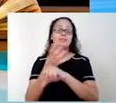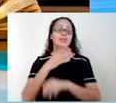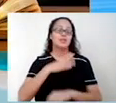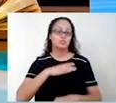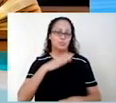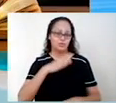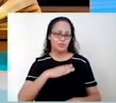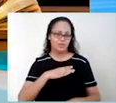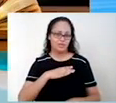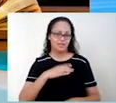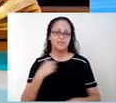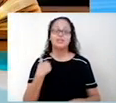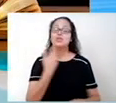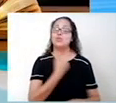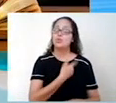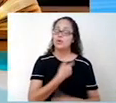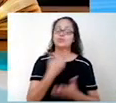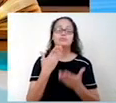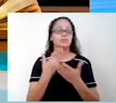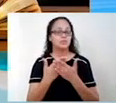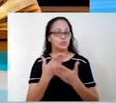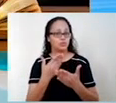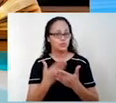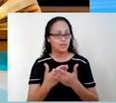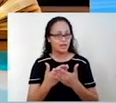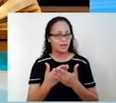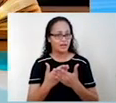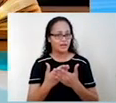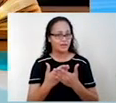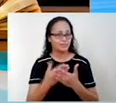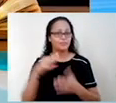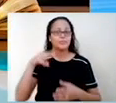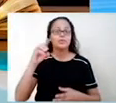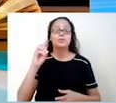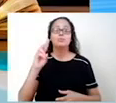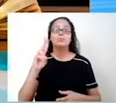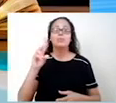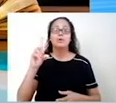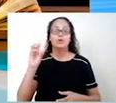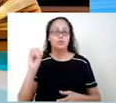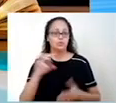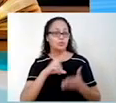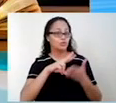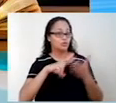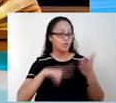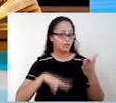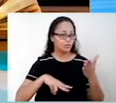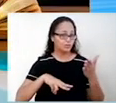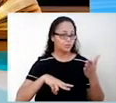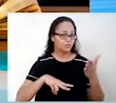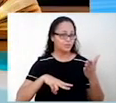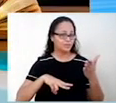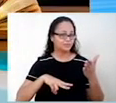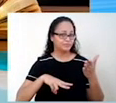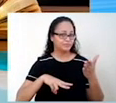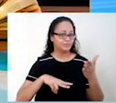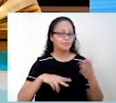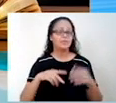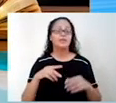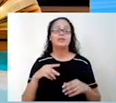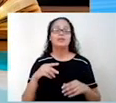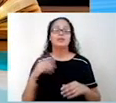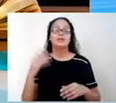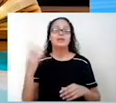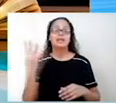portuguesa. E nós vamos estudar um pouquinho um módulo de leitura aí do material de vocês. Já é o